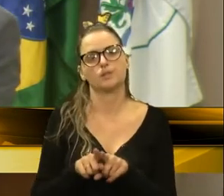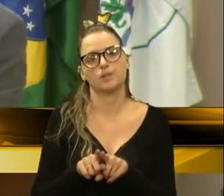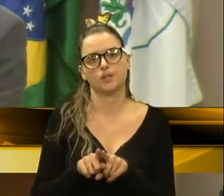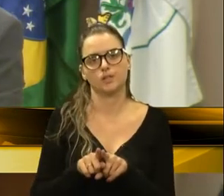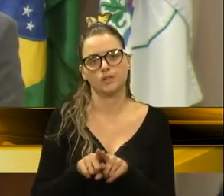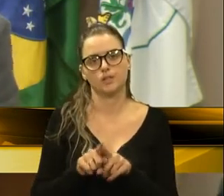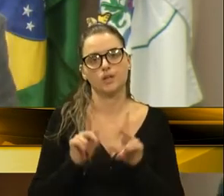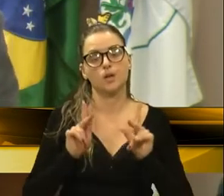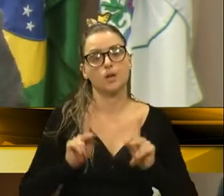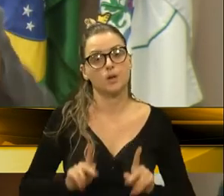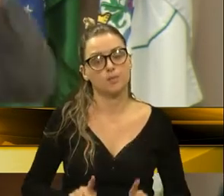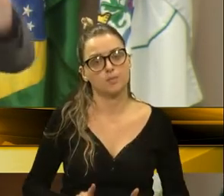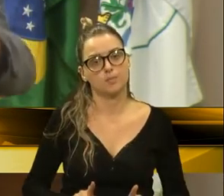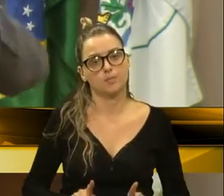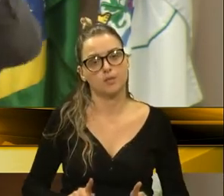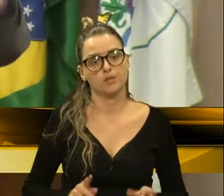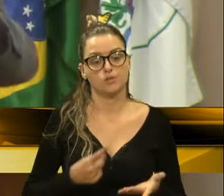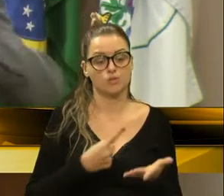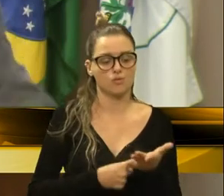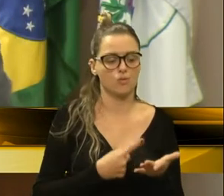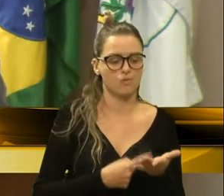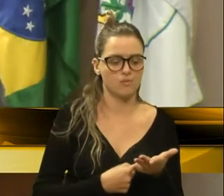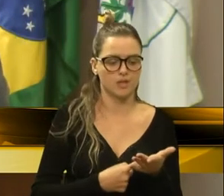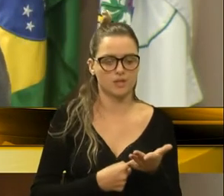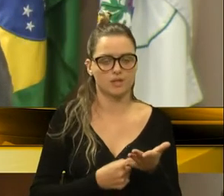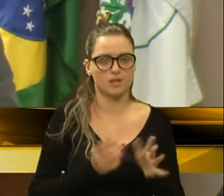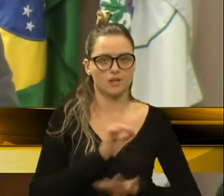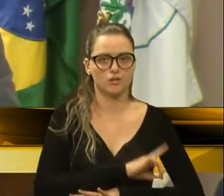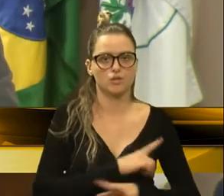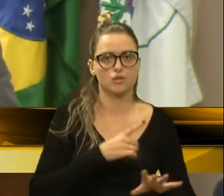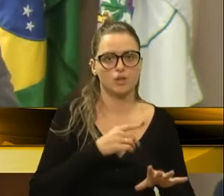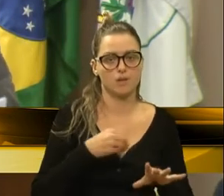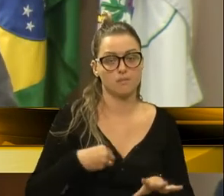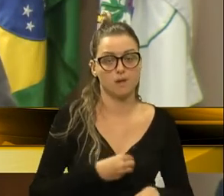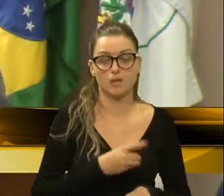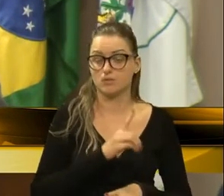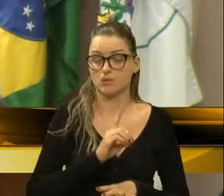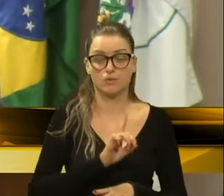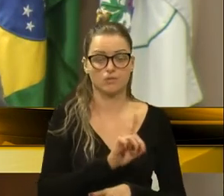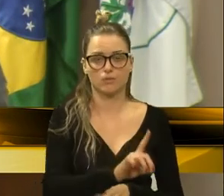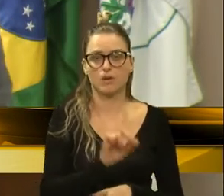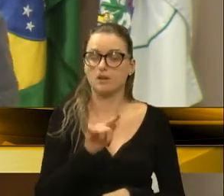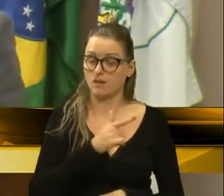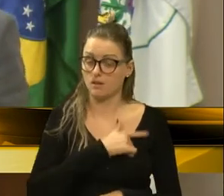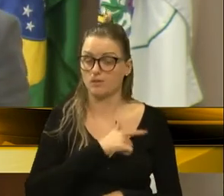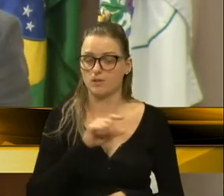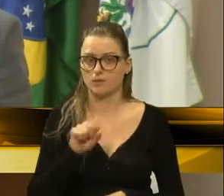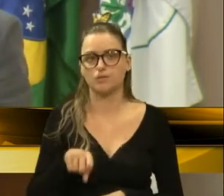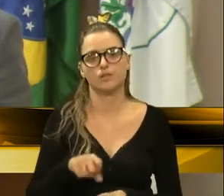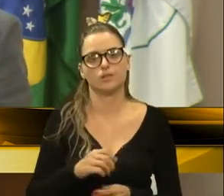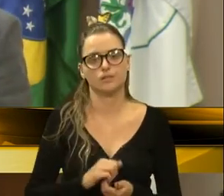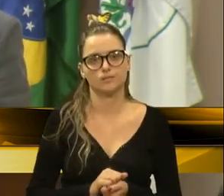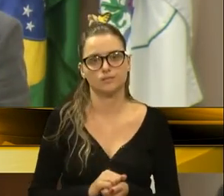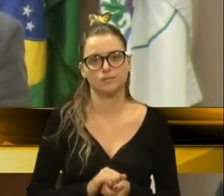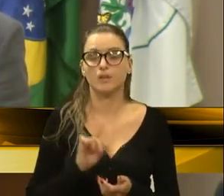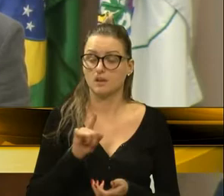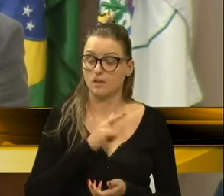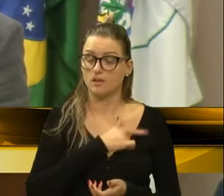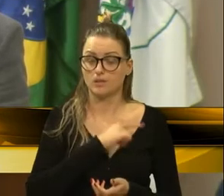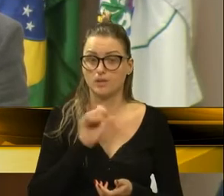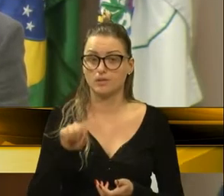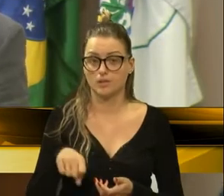de pessoas marcarem e não ir. Então eu repito, é feio sim. É